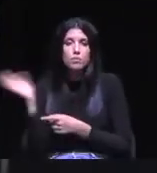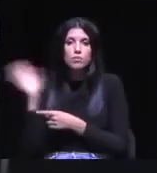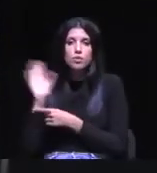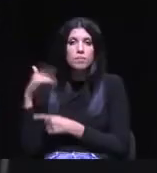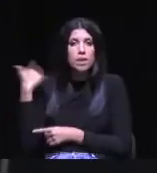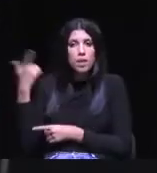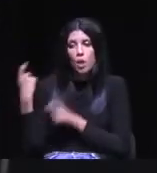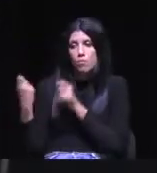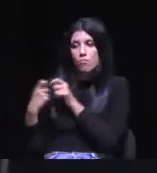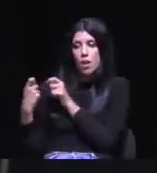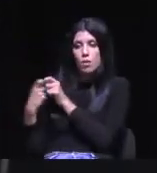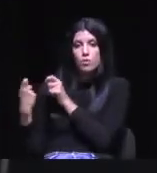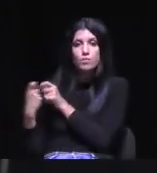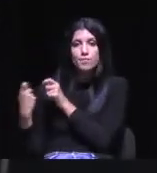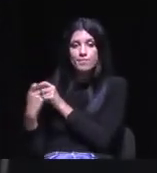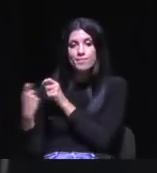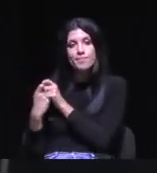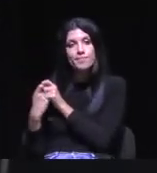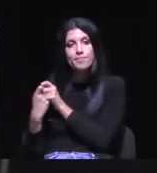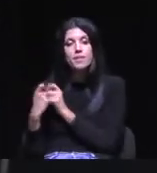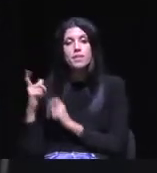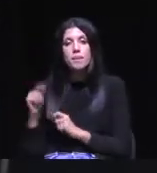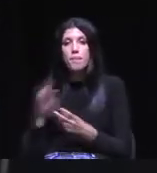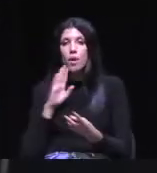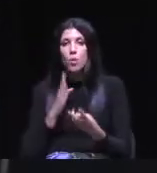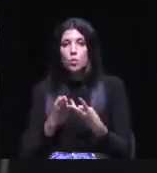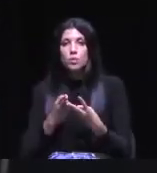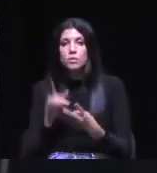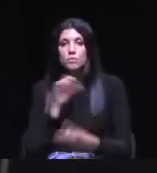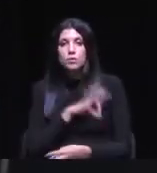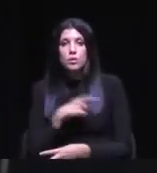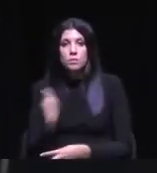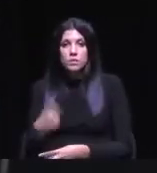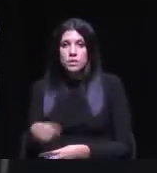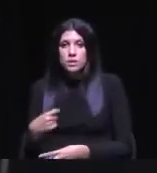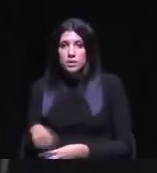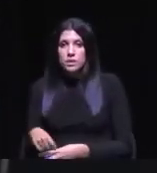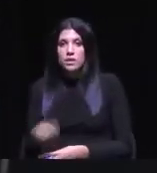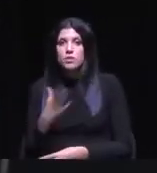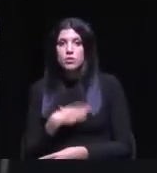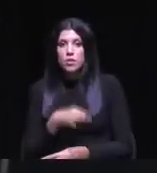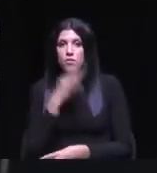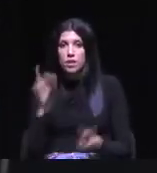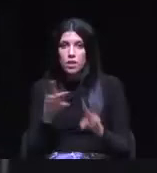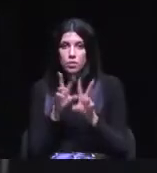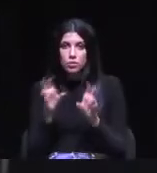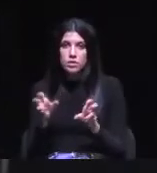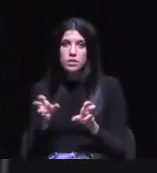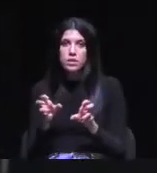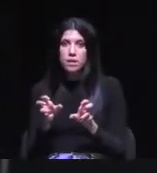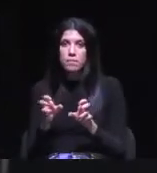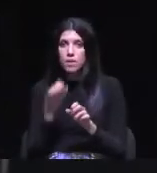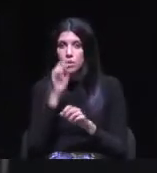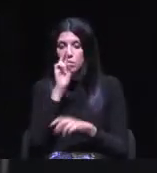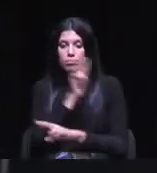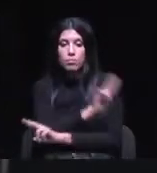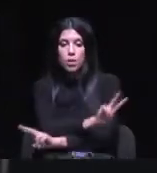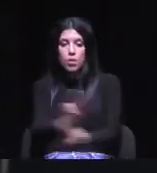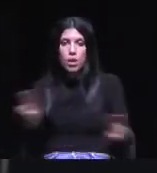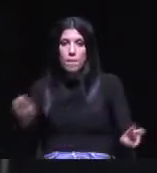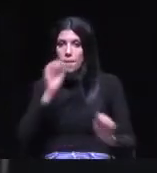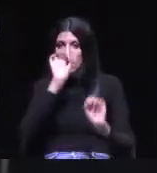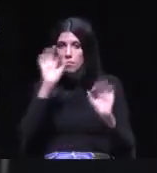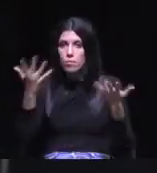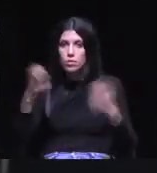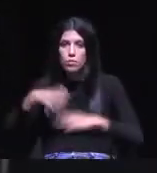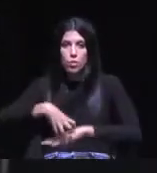aqui bem perto. Por fim, Sr. Presidente, passamos ao tema do panorâmico de Monsanto. O edifício